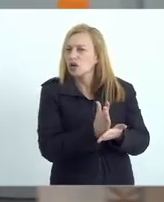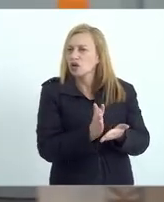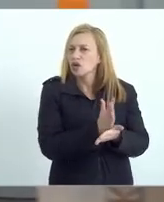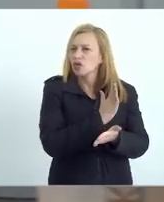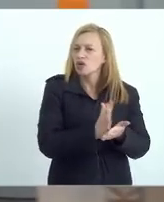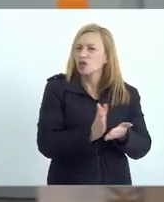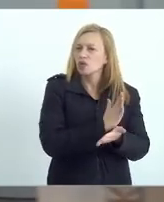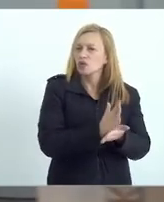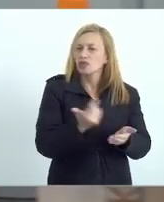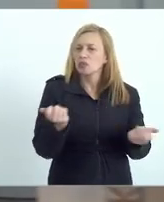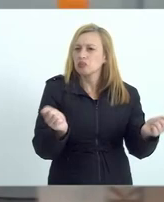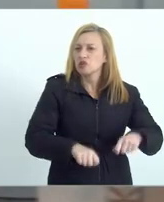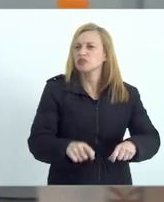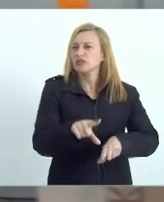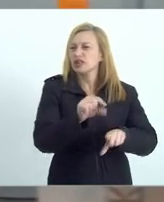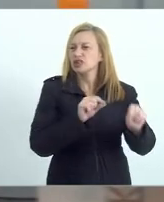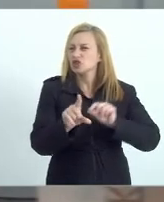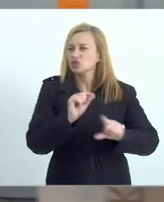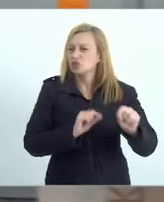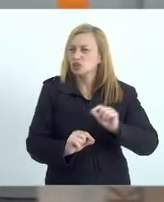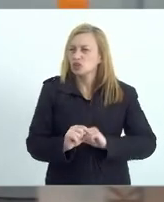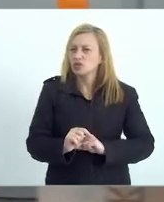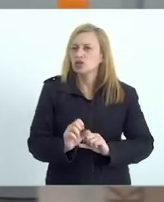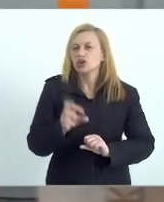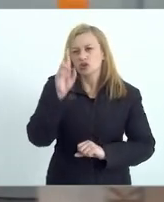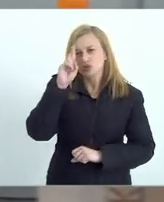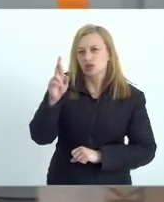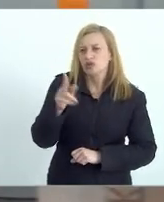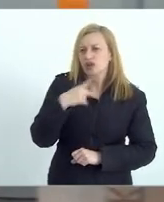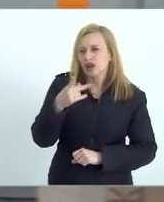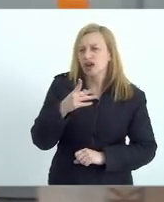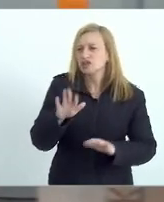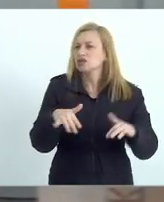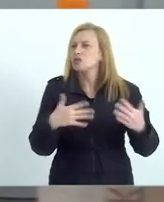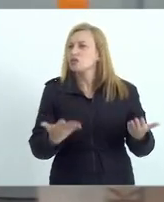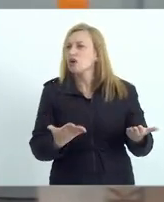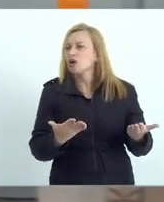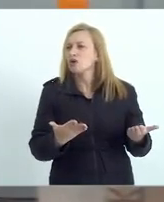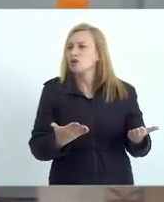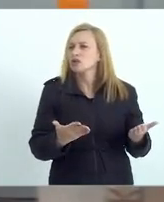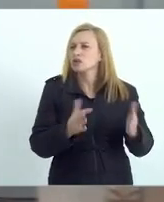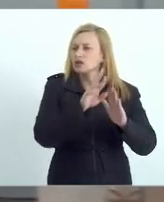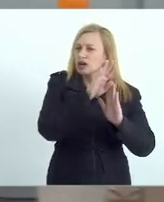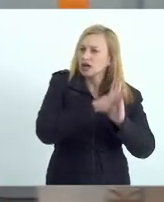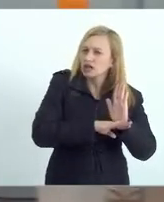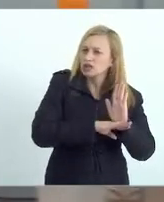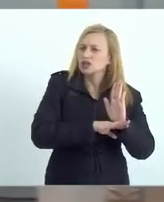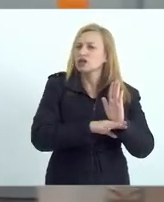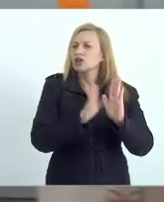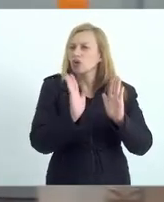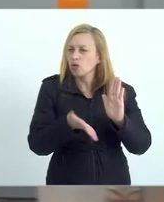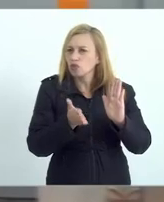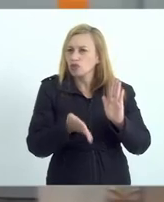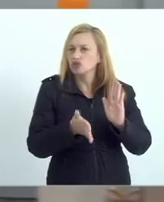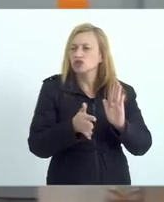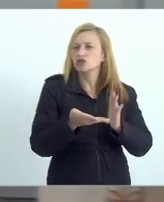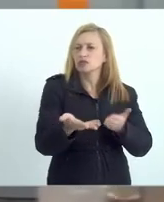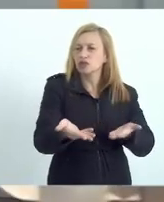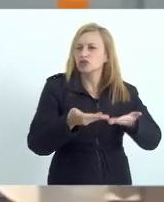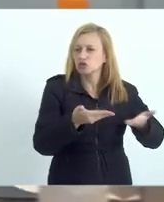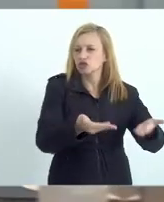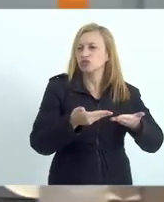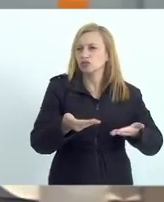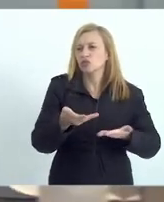de convocação com a possibilidade de convocação e que se eu dissesse Qual é o óbice pressa convocação hoje para que a gente fizesse o encaminhamento de tentar